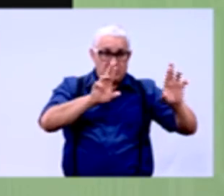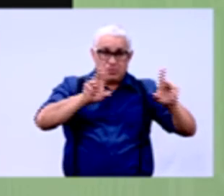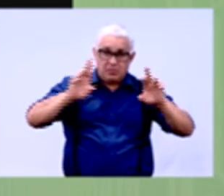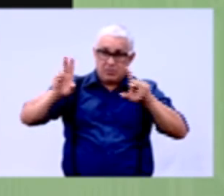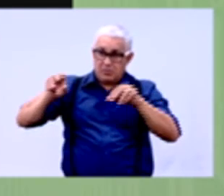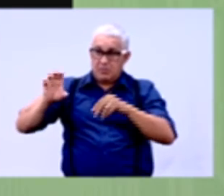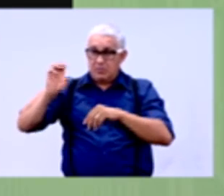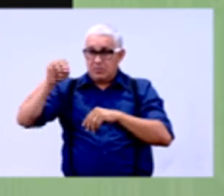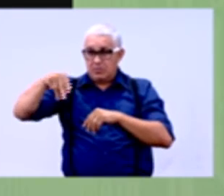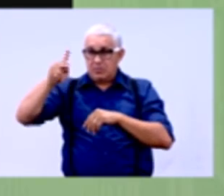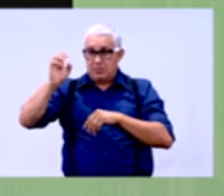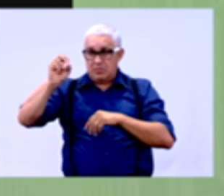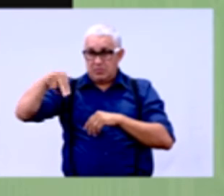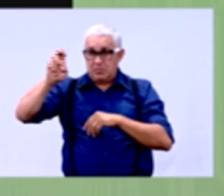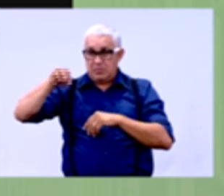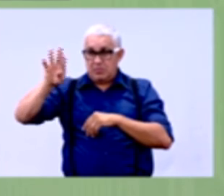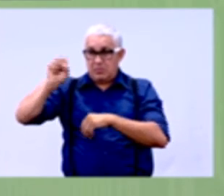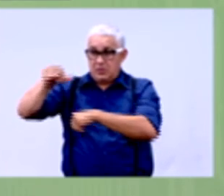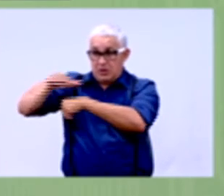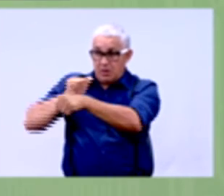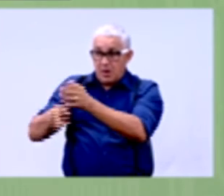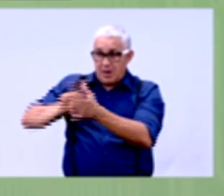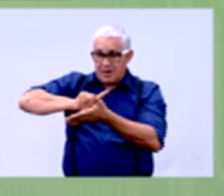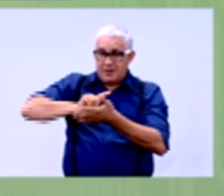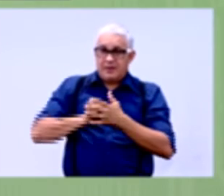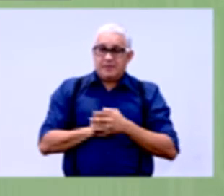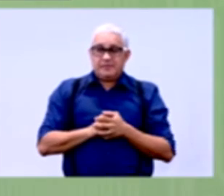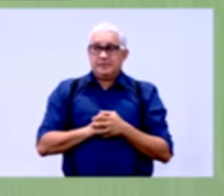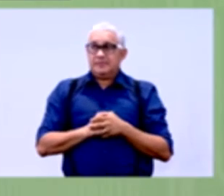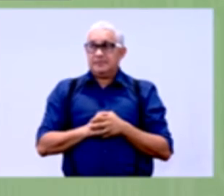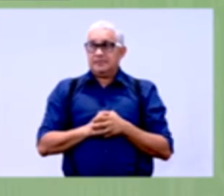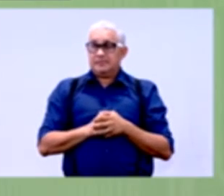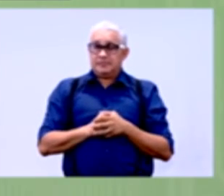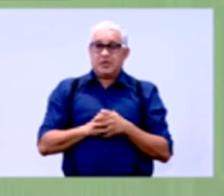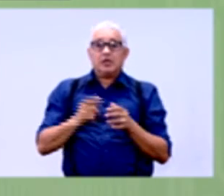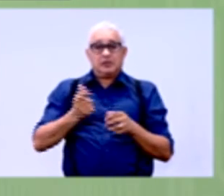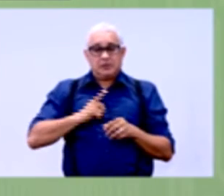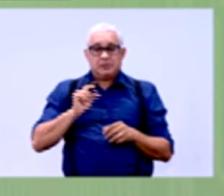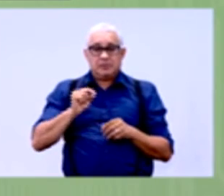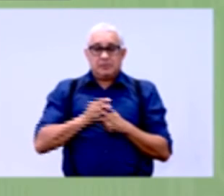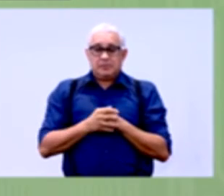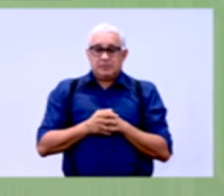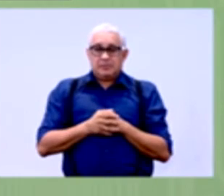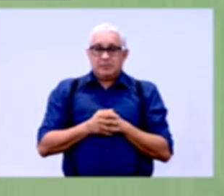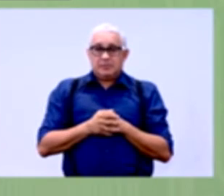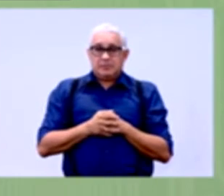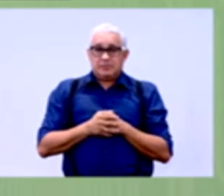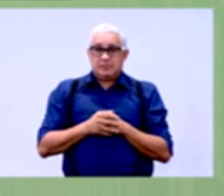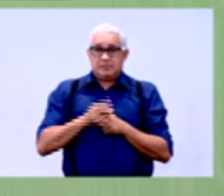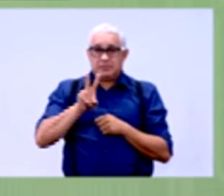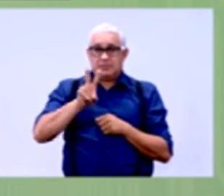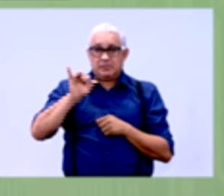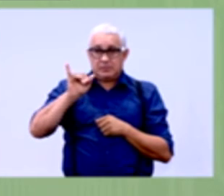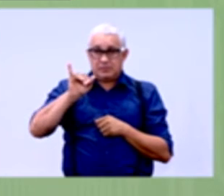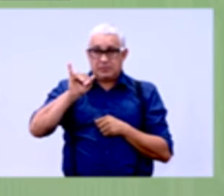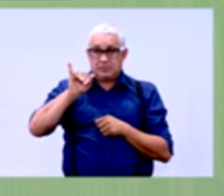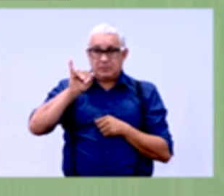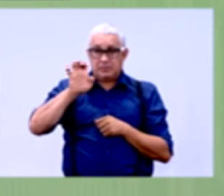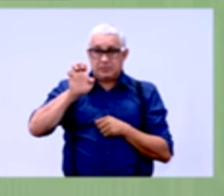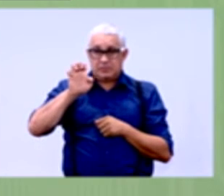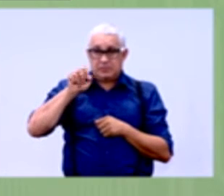que o componente acionou. E aí nós teremos aqui, a view vai